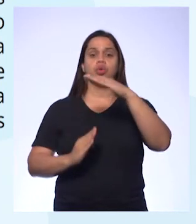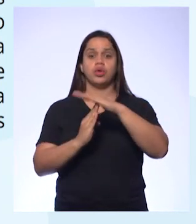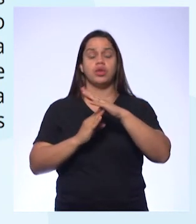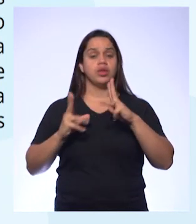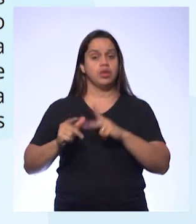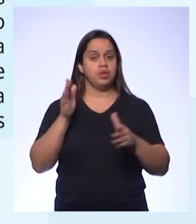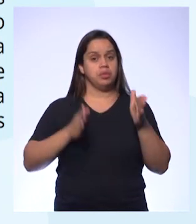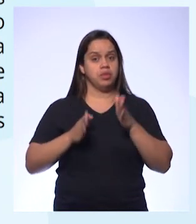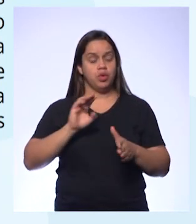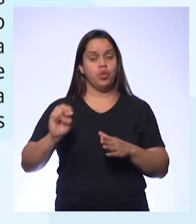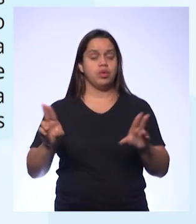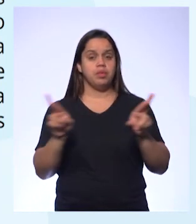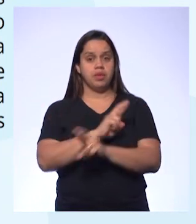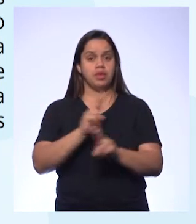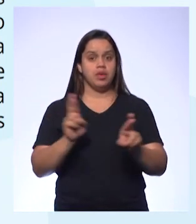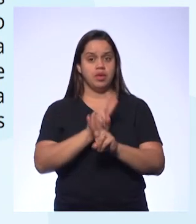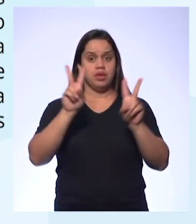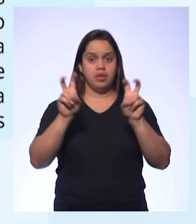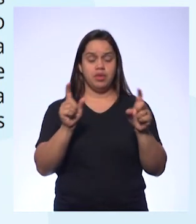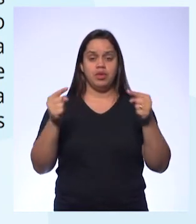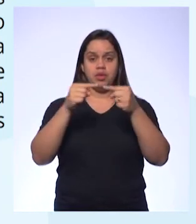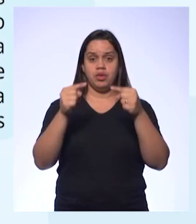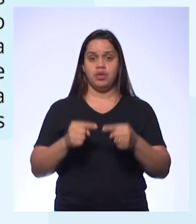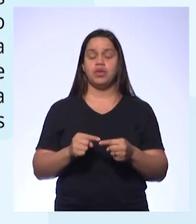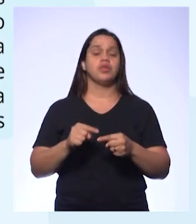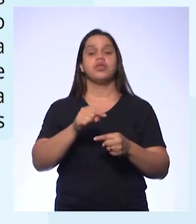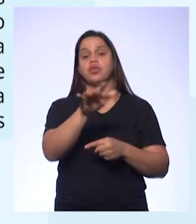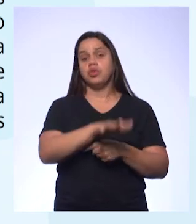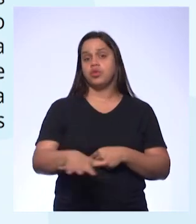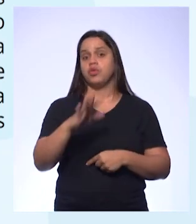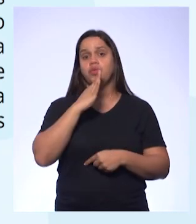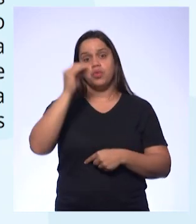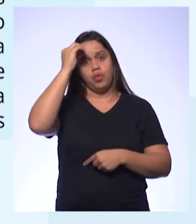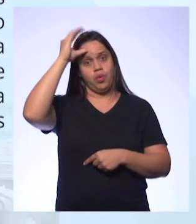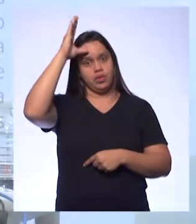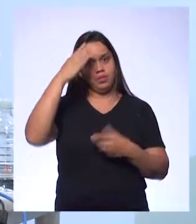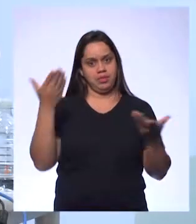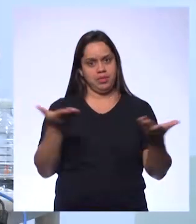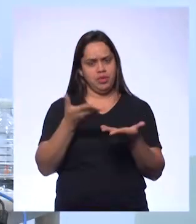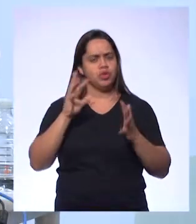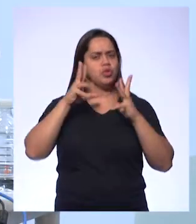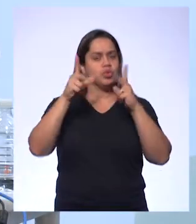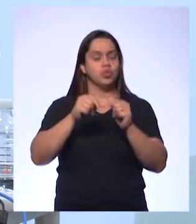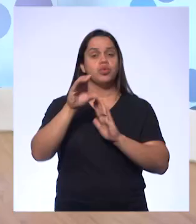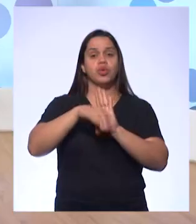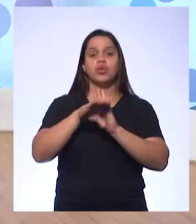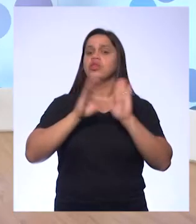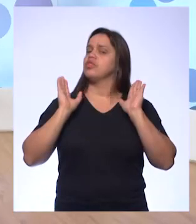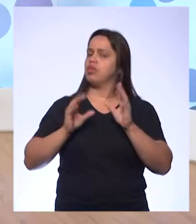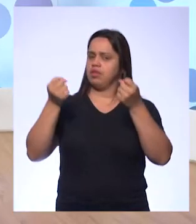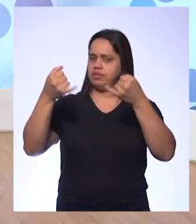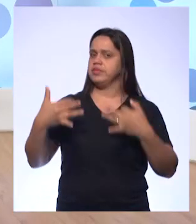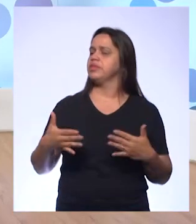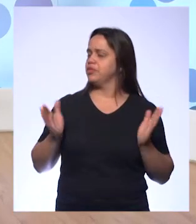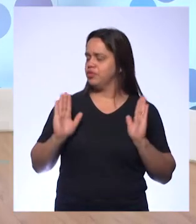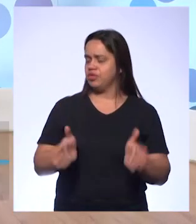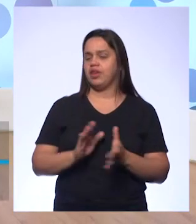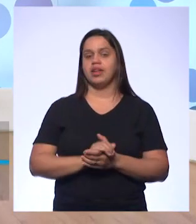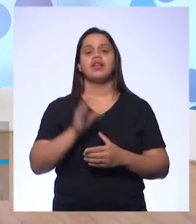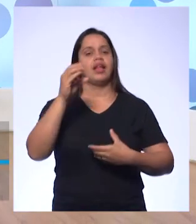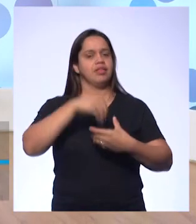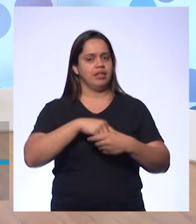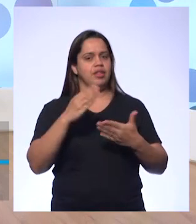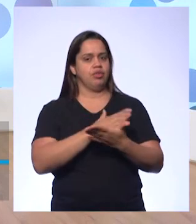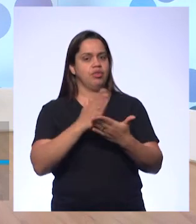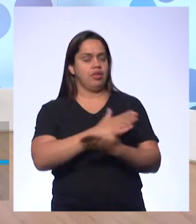prazo ou as relações do termo com um vasto campo de conhecimento. Tudo isso que está conceituando, a gente já falou. É que também está no caderno